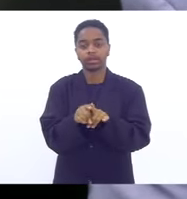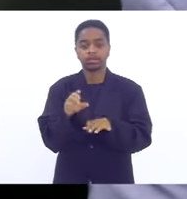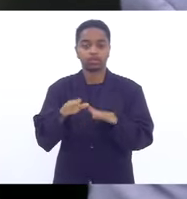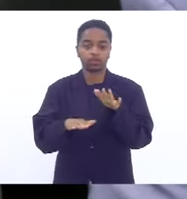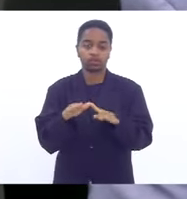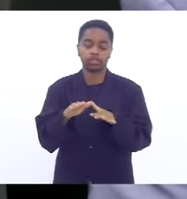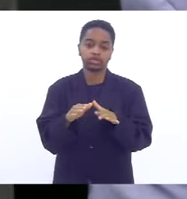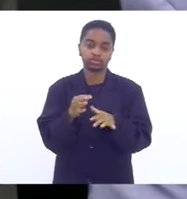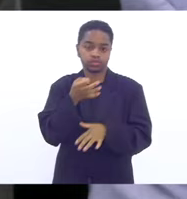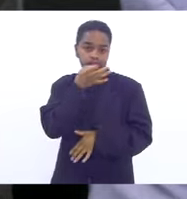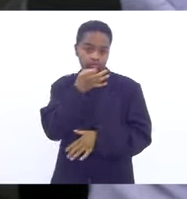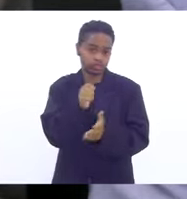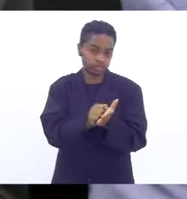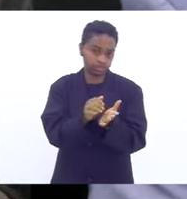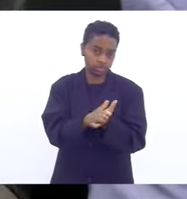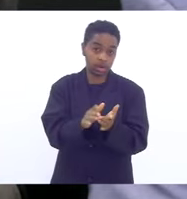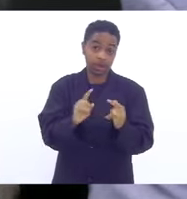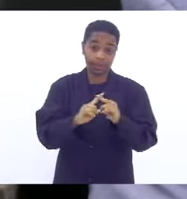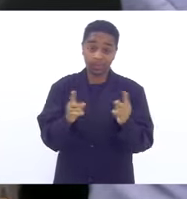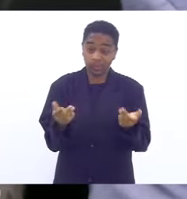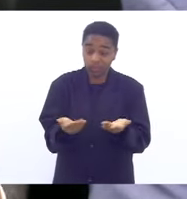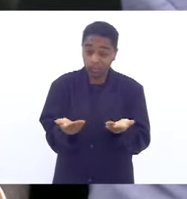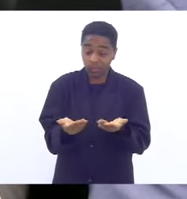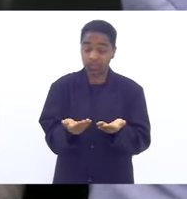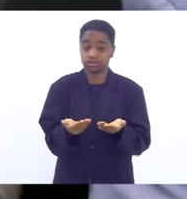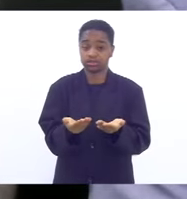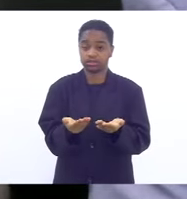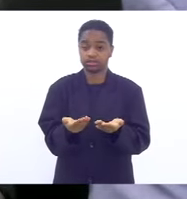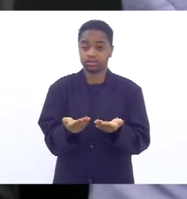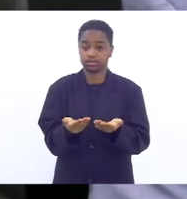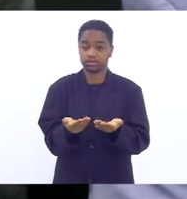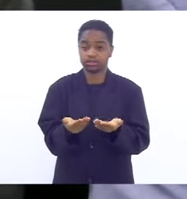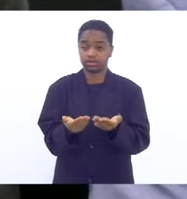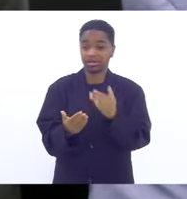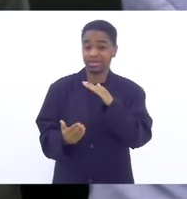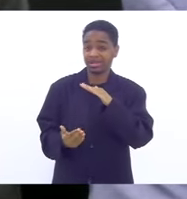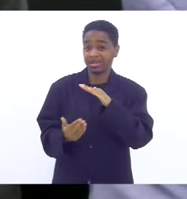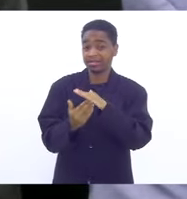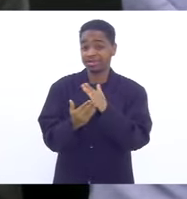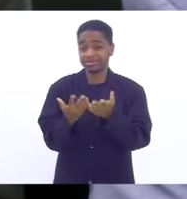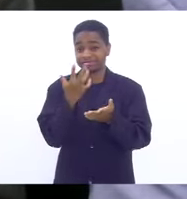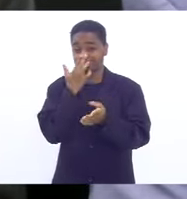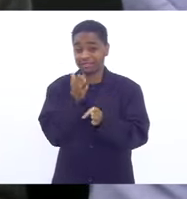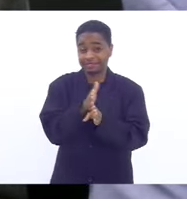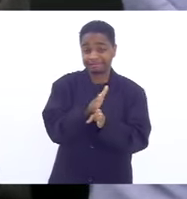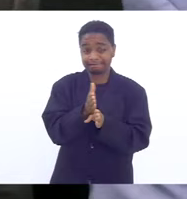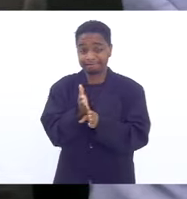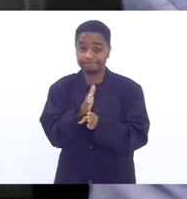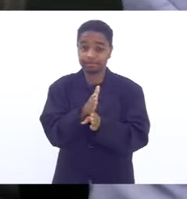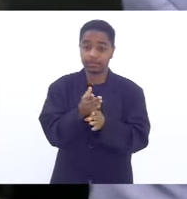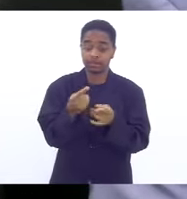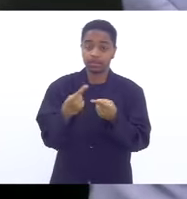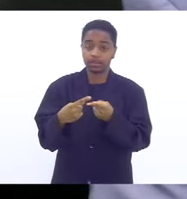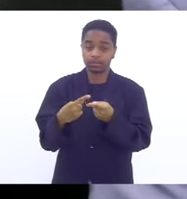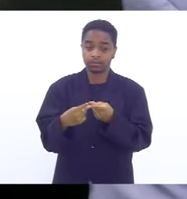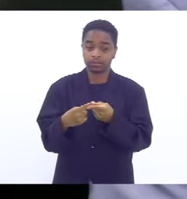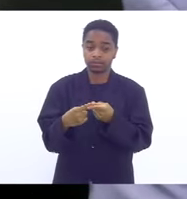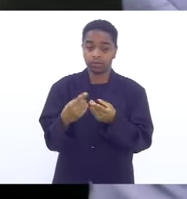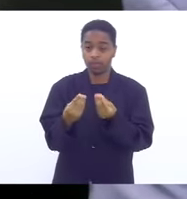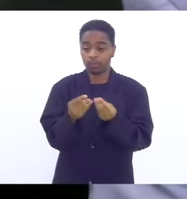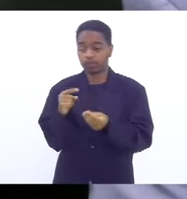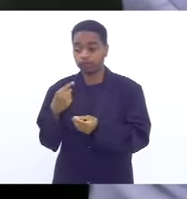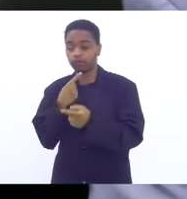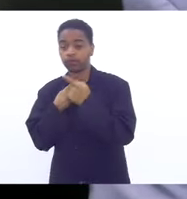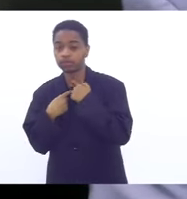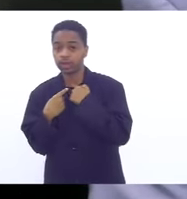a punição. Mas, hoje, o limite é muito estreito para o desejo que nós queremos. E